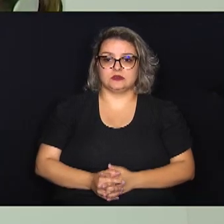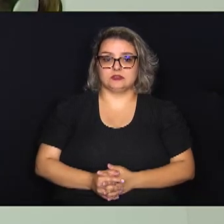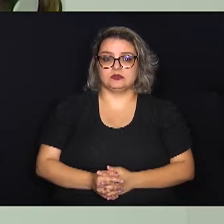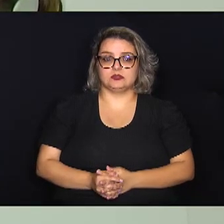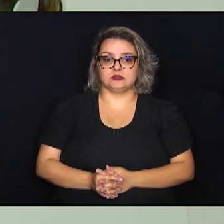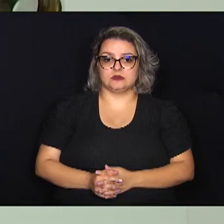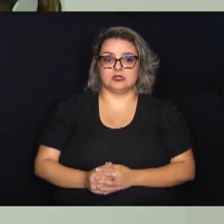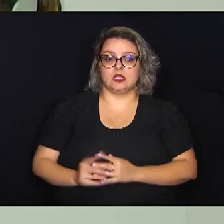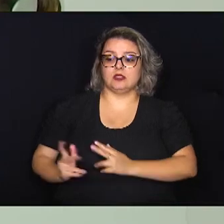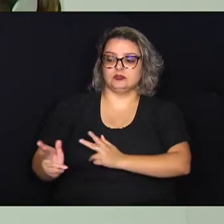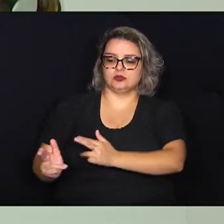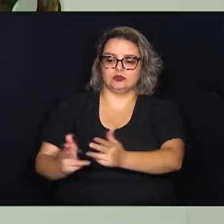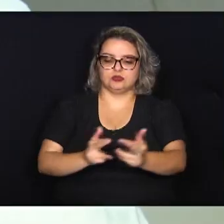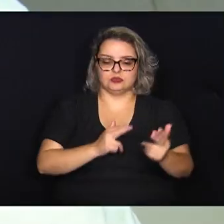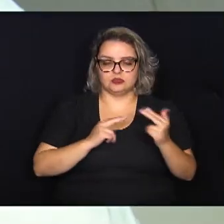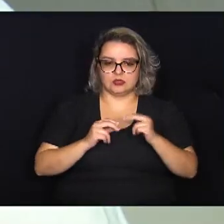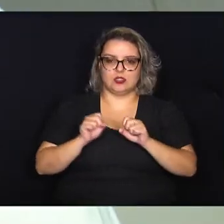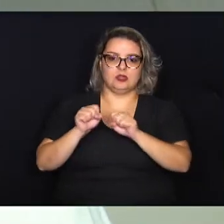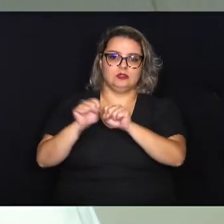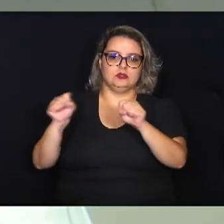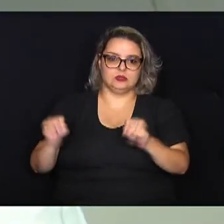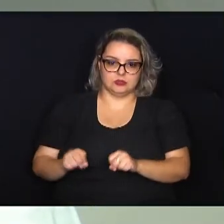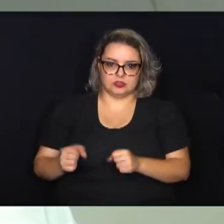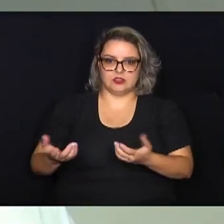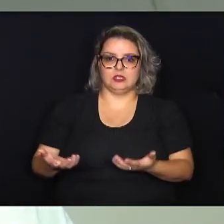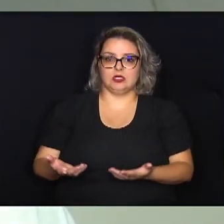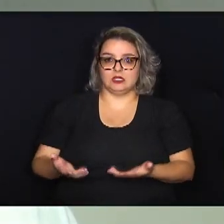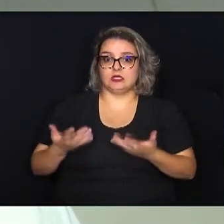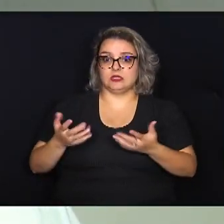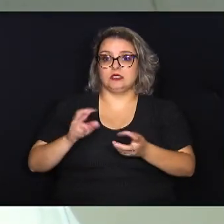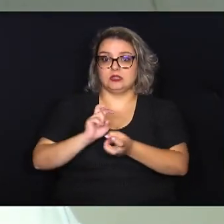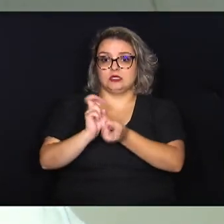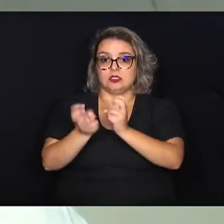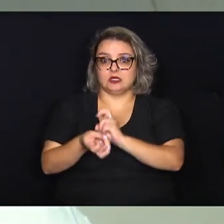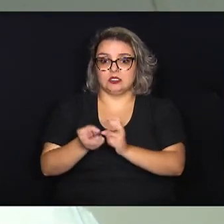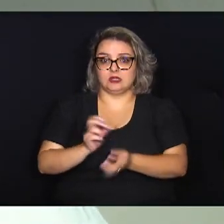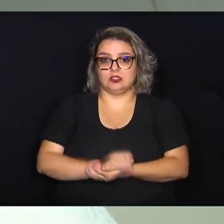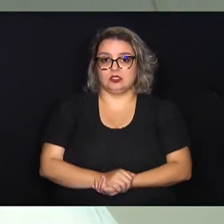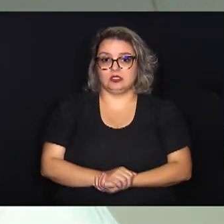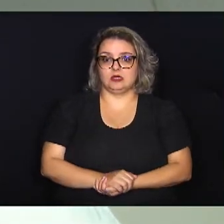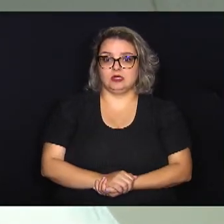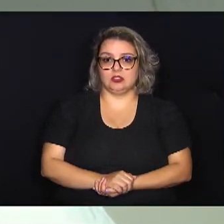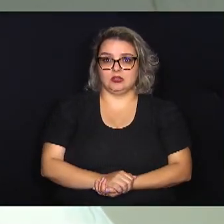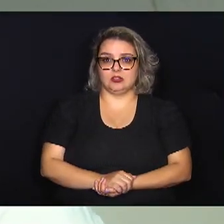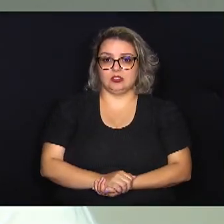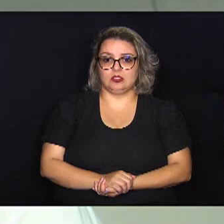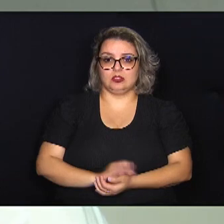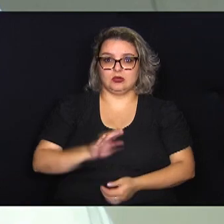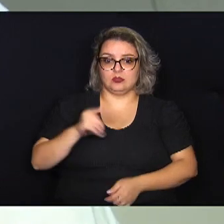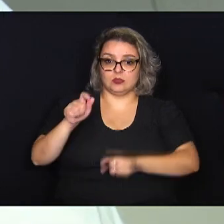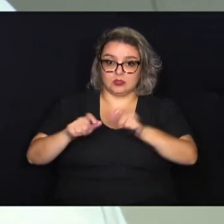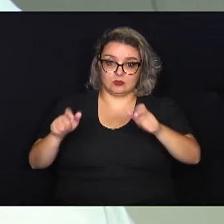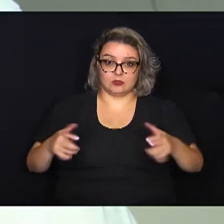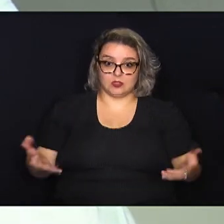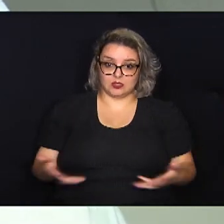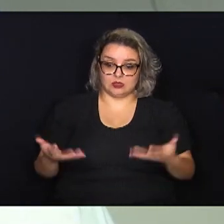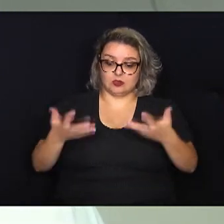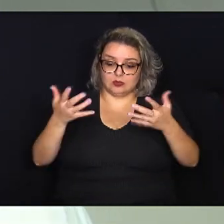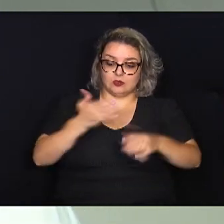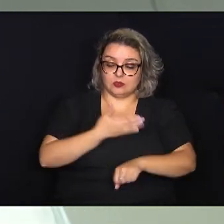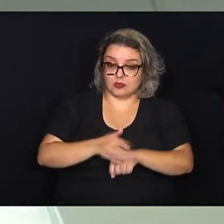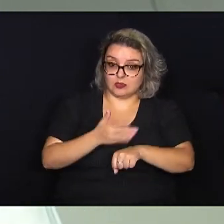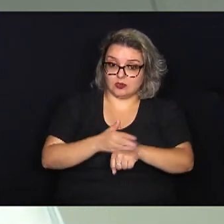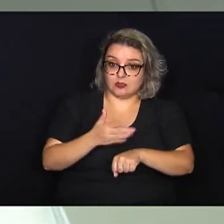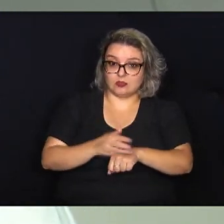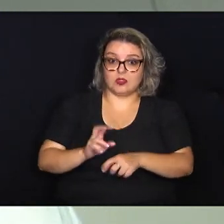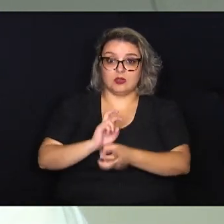hegemonia, ao sistema. Então a capoeira, quando o indivíduo inicia na prática da capoeira, ele